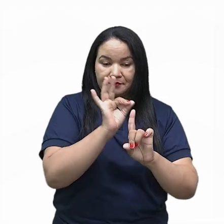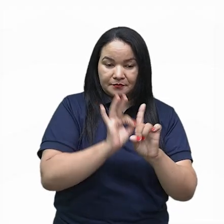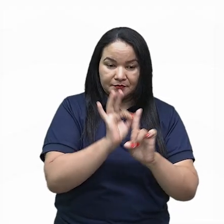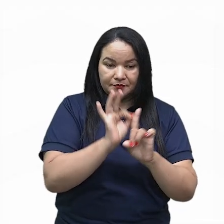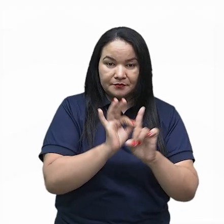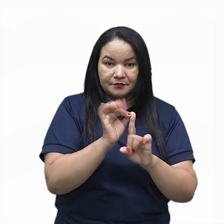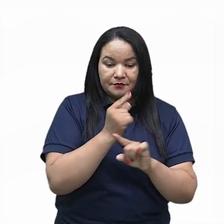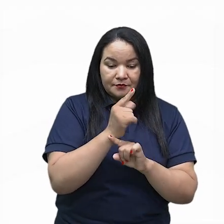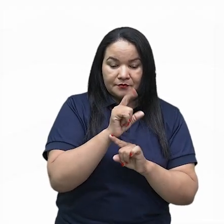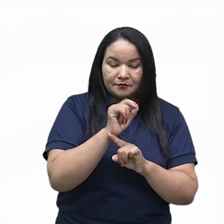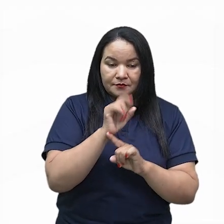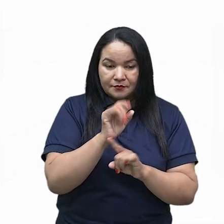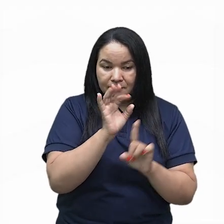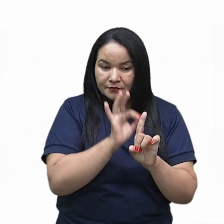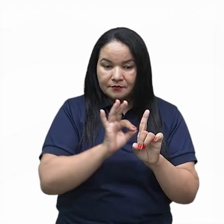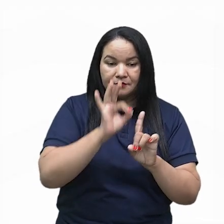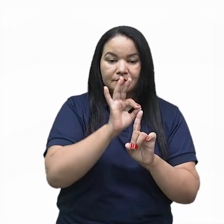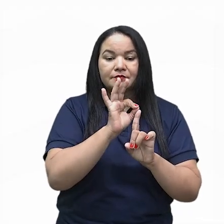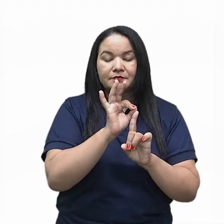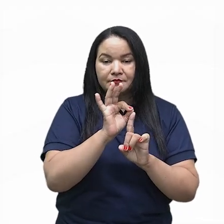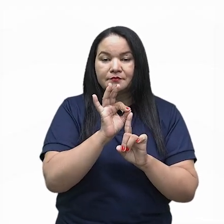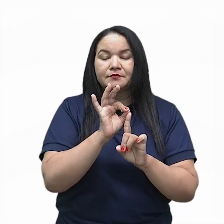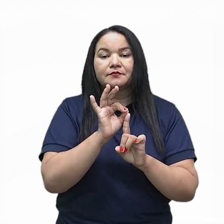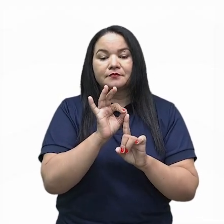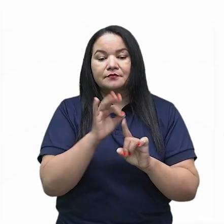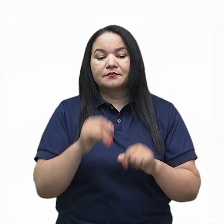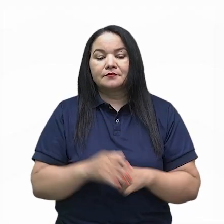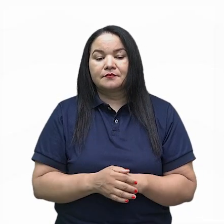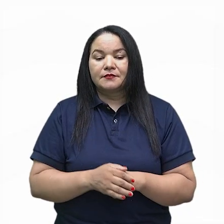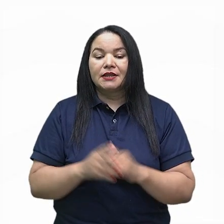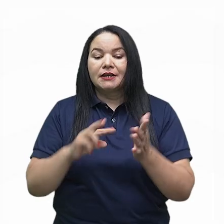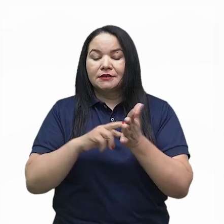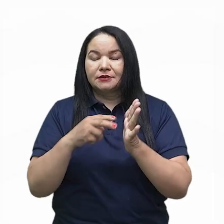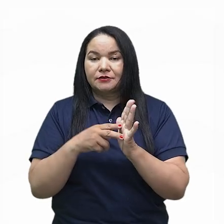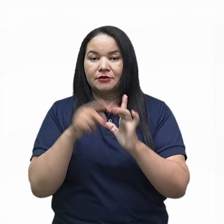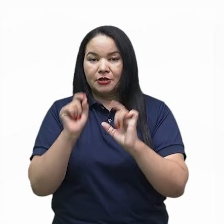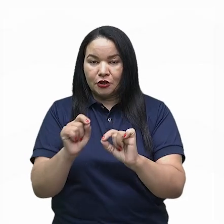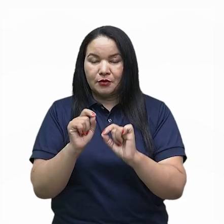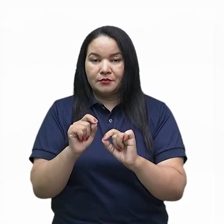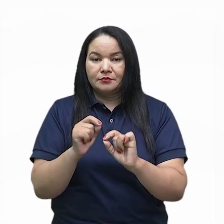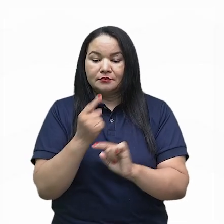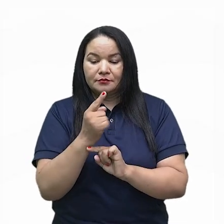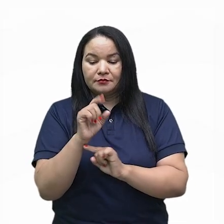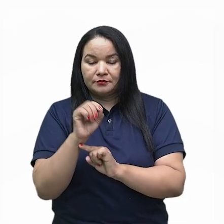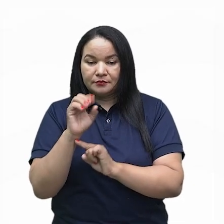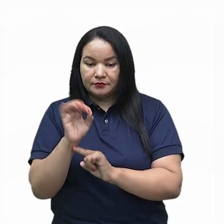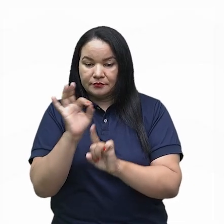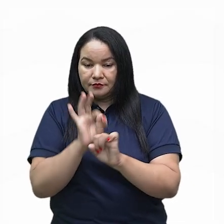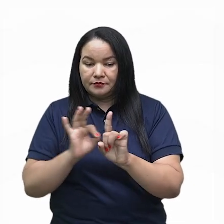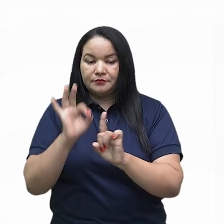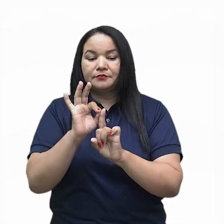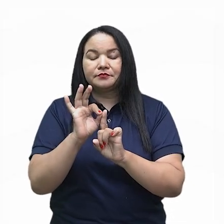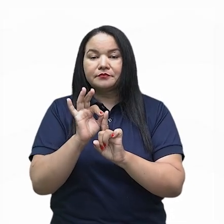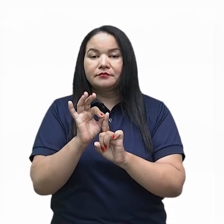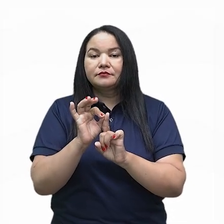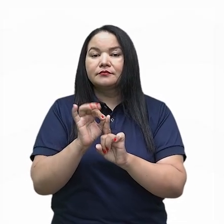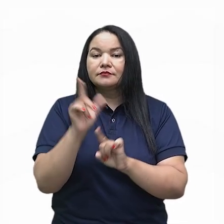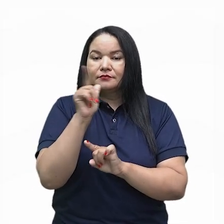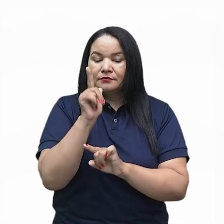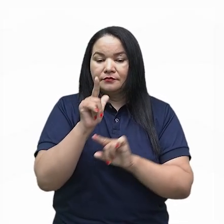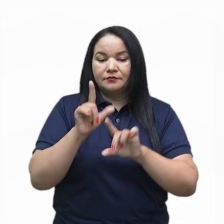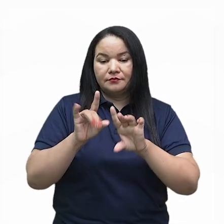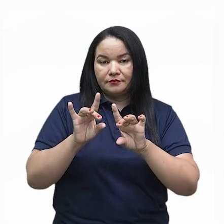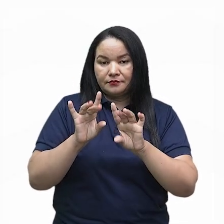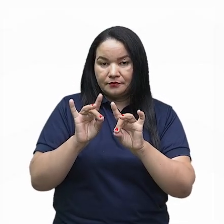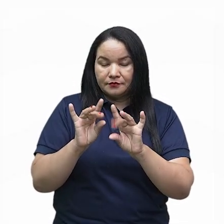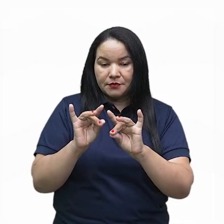de ebulição de 100 graus Celsius ao nível do mar. Isso significa que a 100 graus a água líquida começa a se transformar